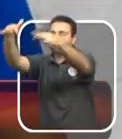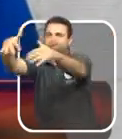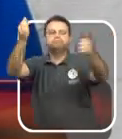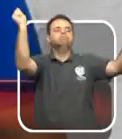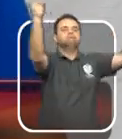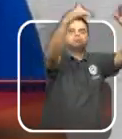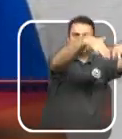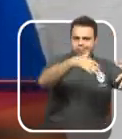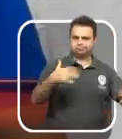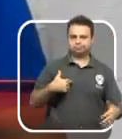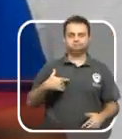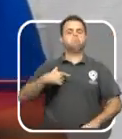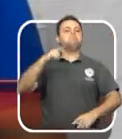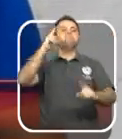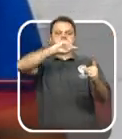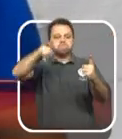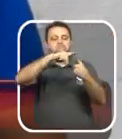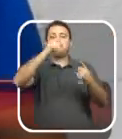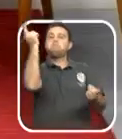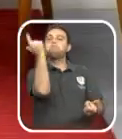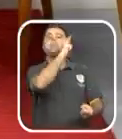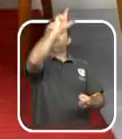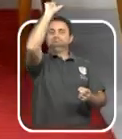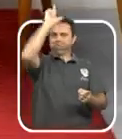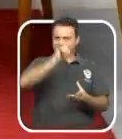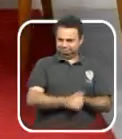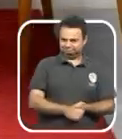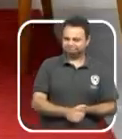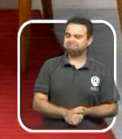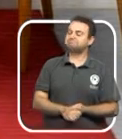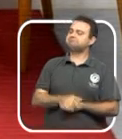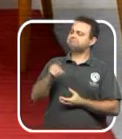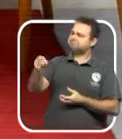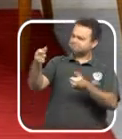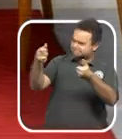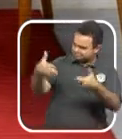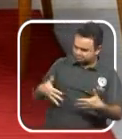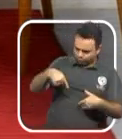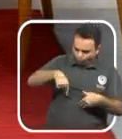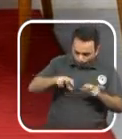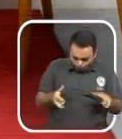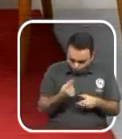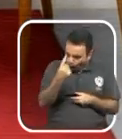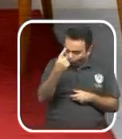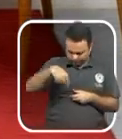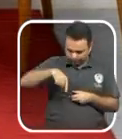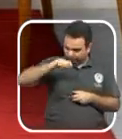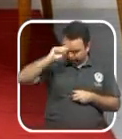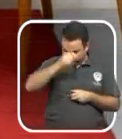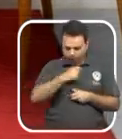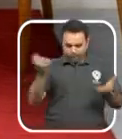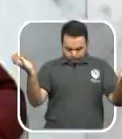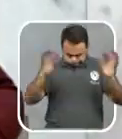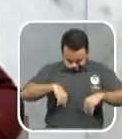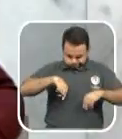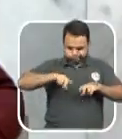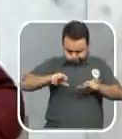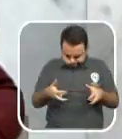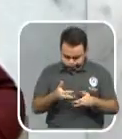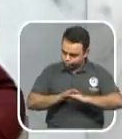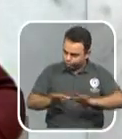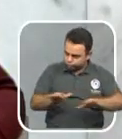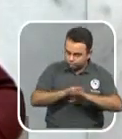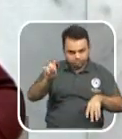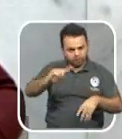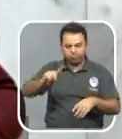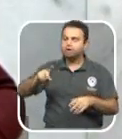objetivo e nós atingimos esse objetivo. Como o senhor citou, essas reuniões não ficaram restritas aqui ao plenário da Câmara, né? Foram buscar a